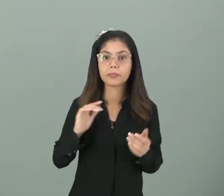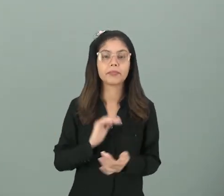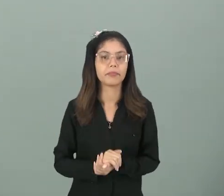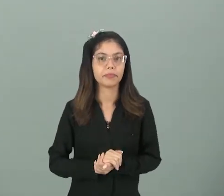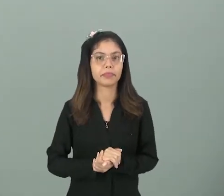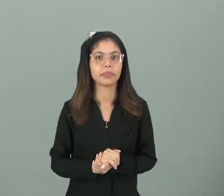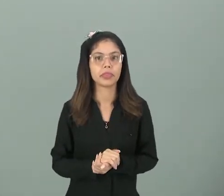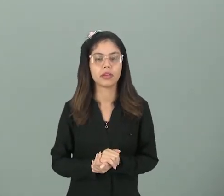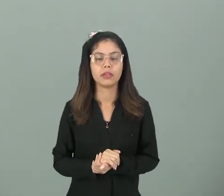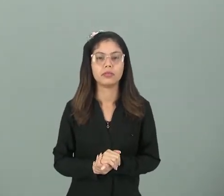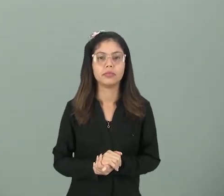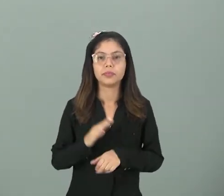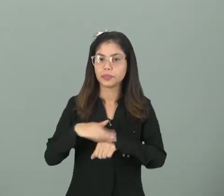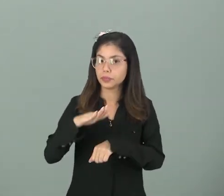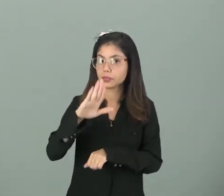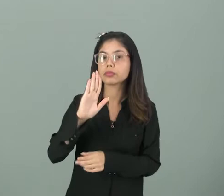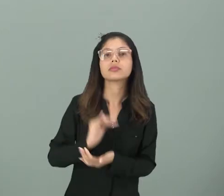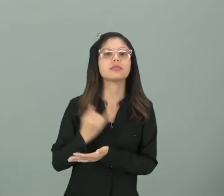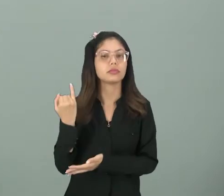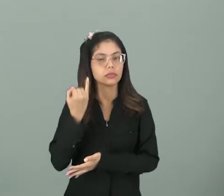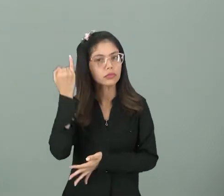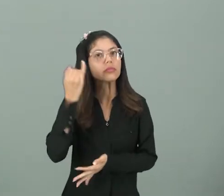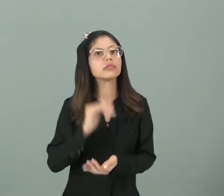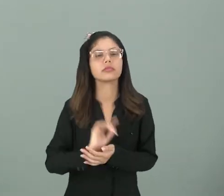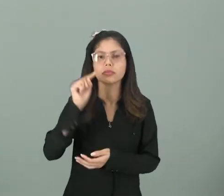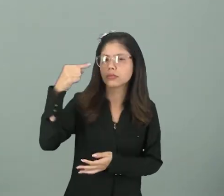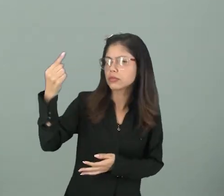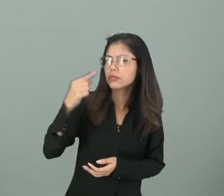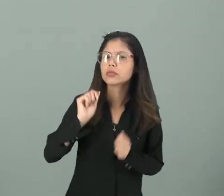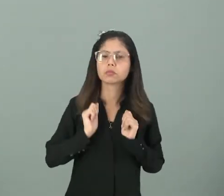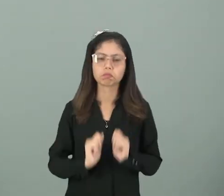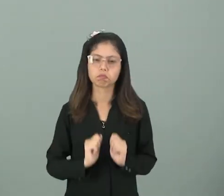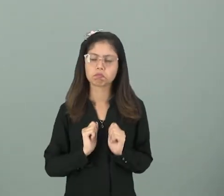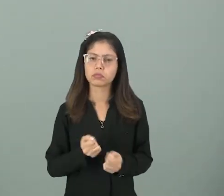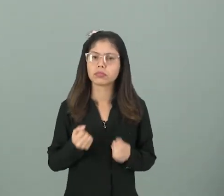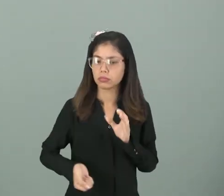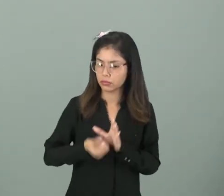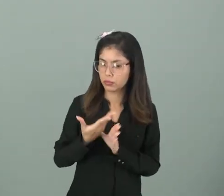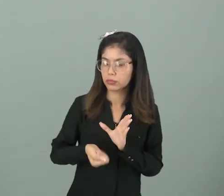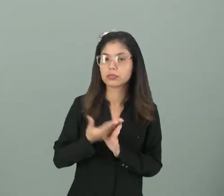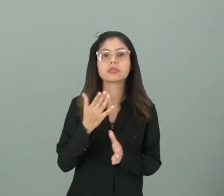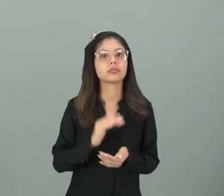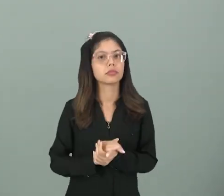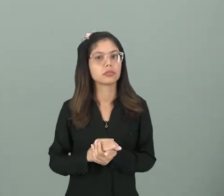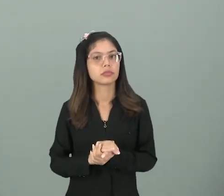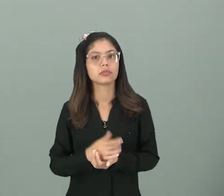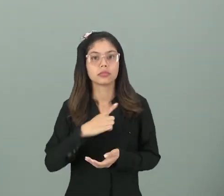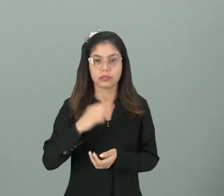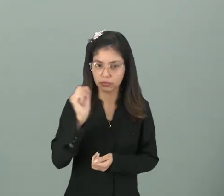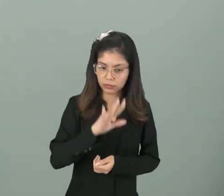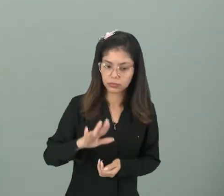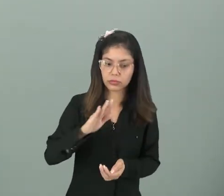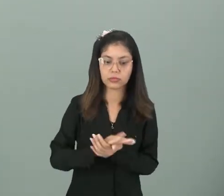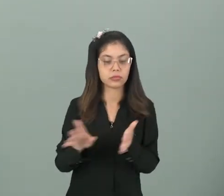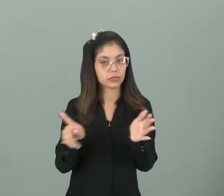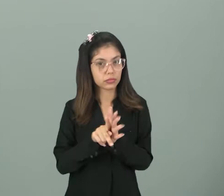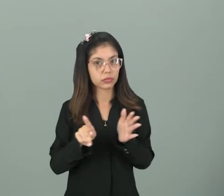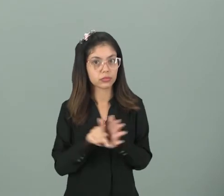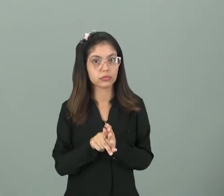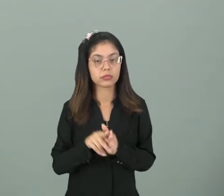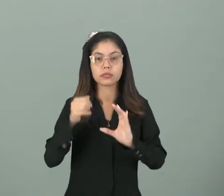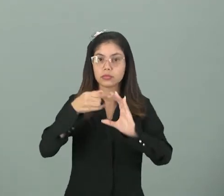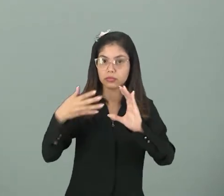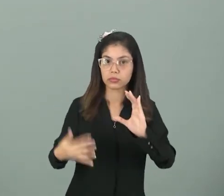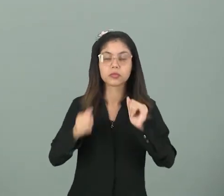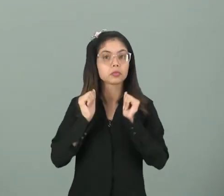abrangente para mais específica, que é aquela onde eles podem se reproduzir e gerar descendentes férteis, que é o caso de